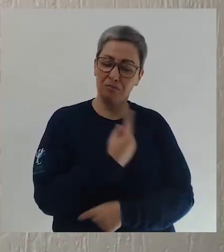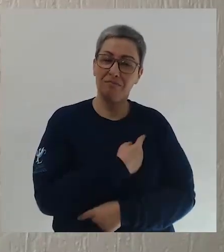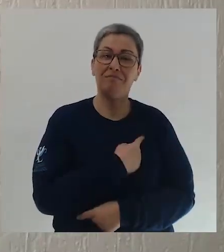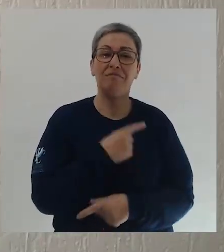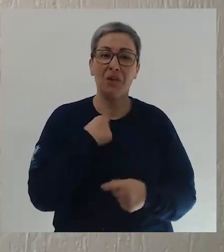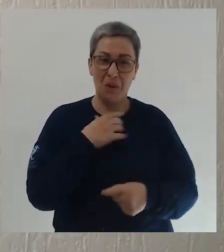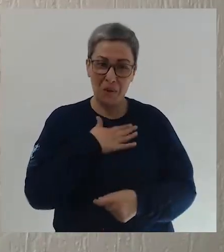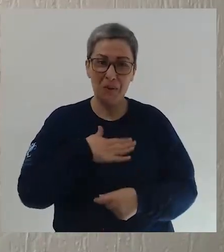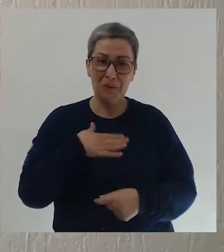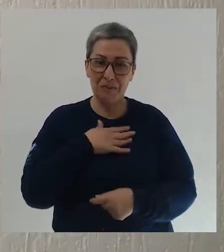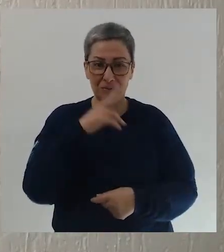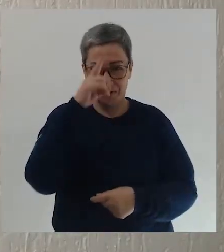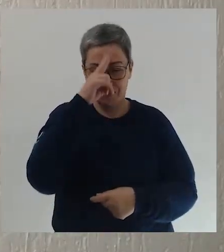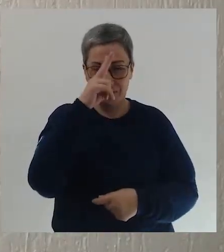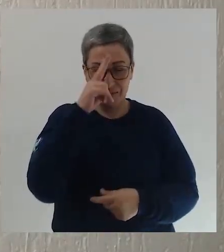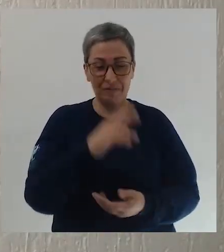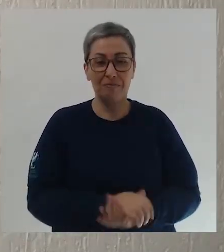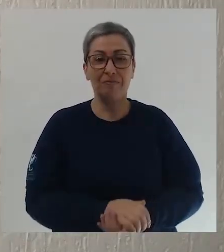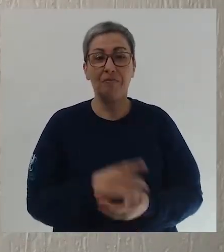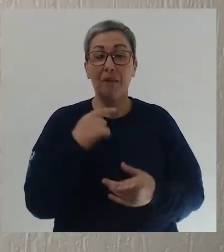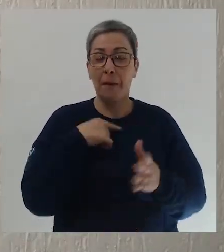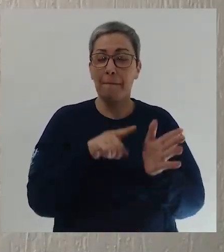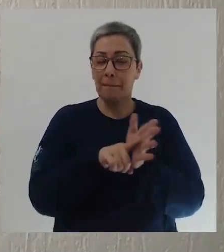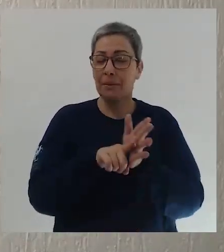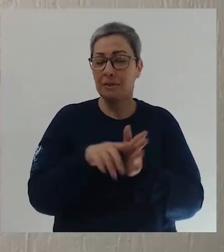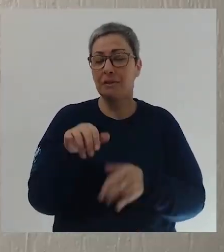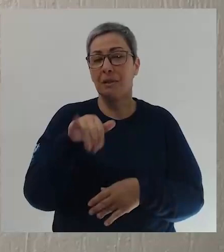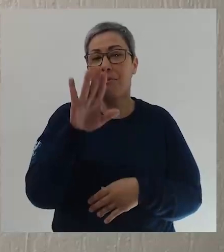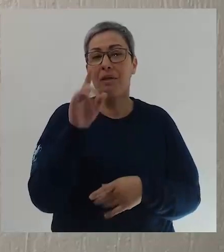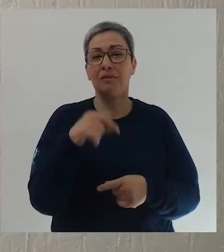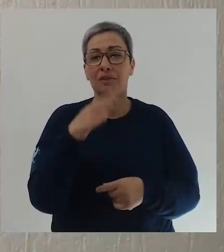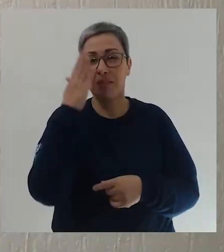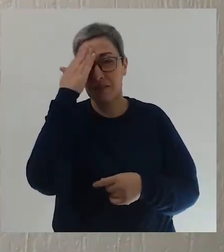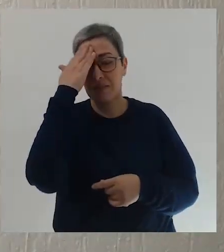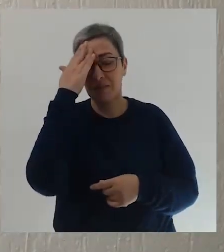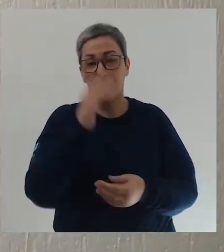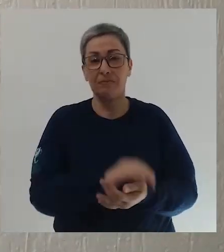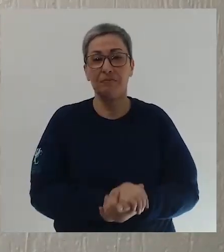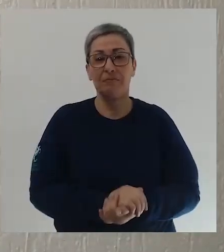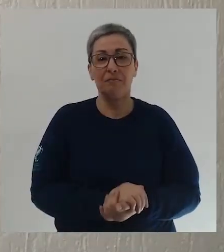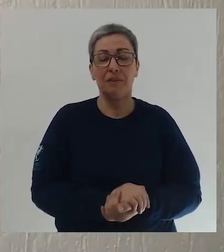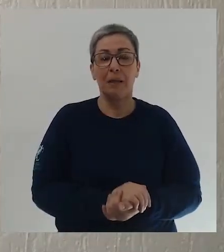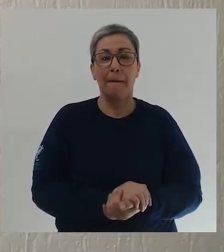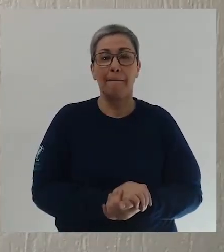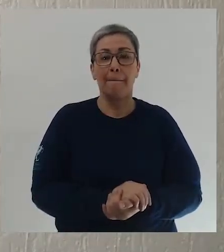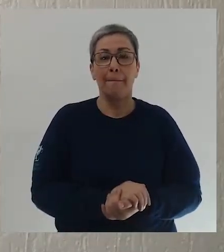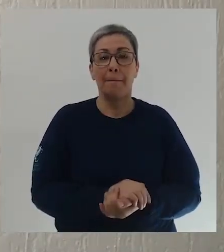todas nós, né? Vocês gostaram da história dele? Pesquisa um pouquinho mais para vocês saberem.